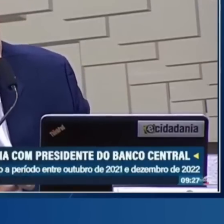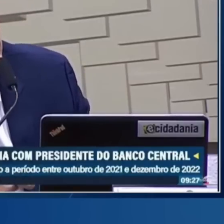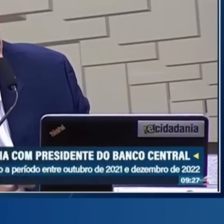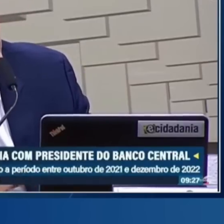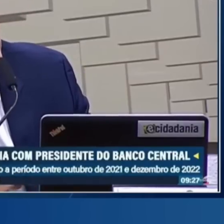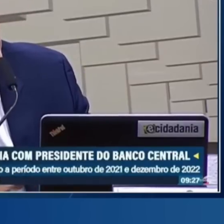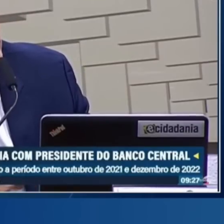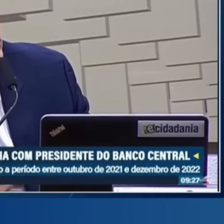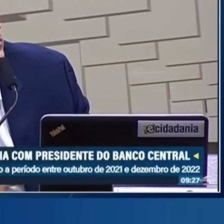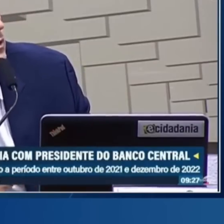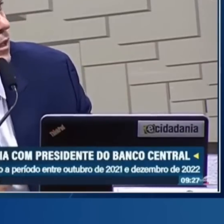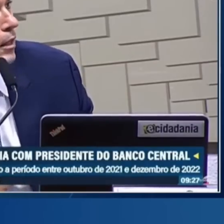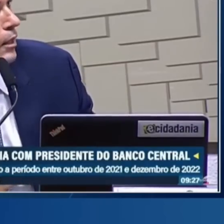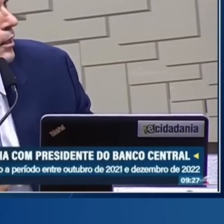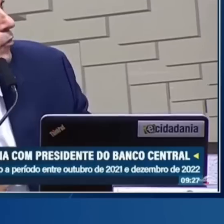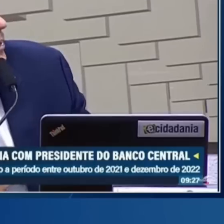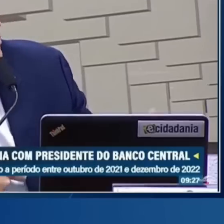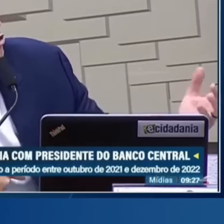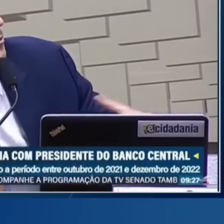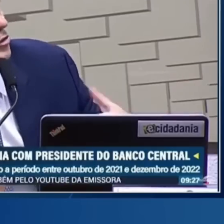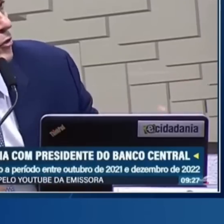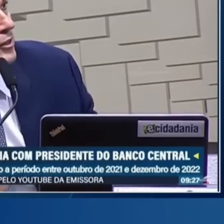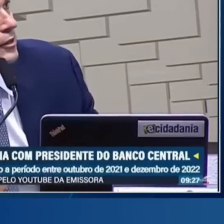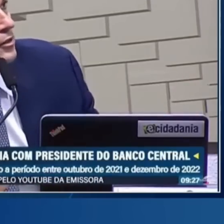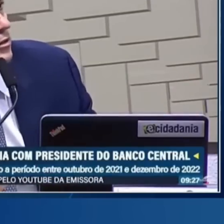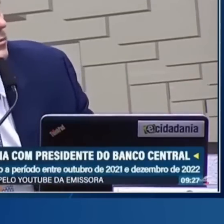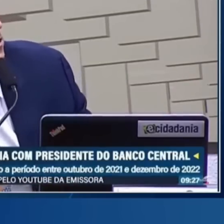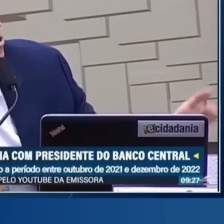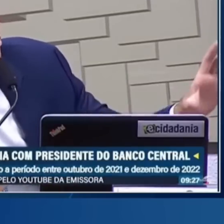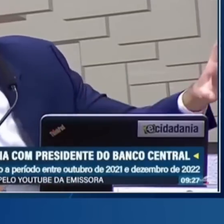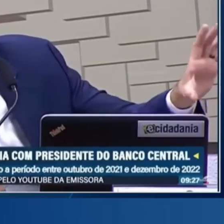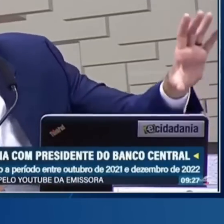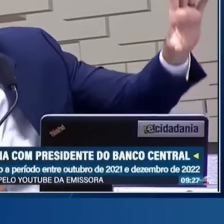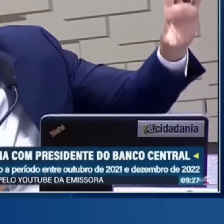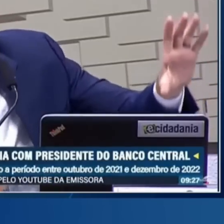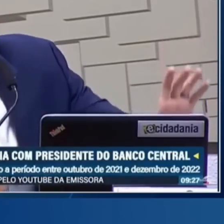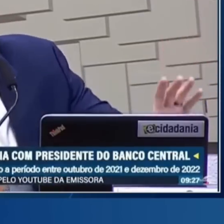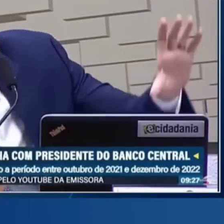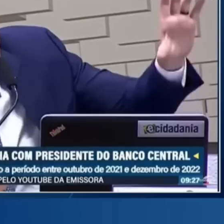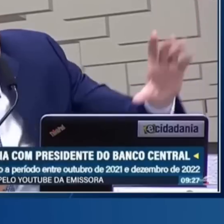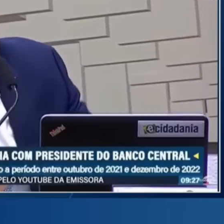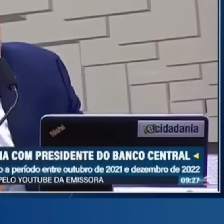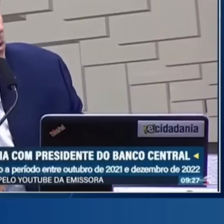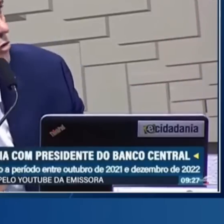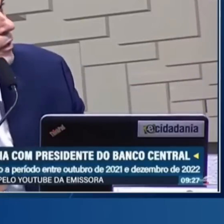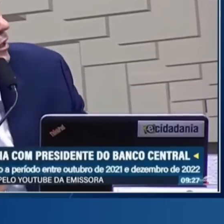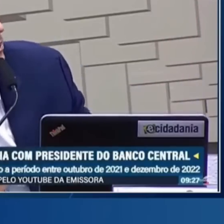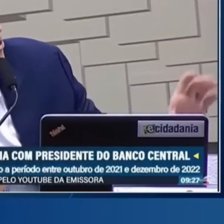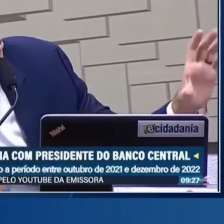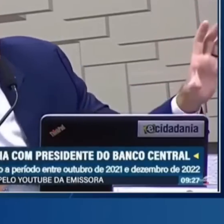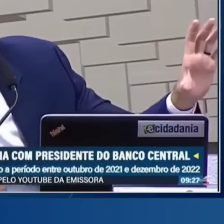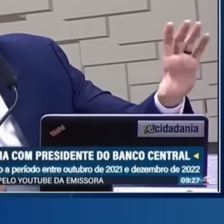toda a frase que sela um destino, um sempre, ela está destituída de análise mais